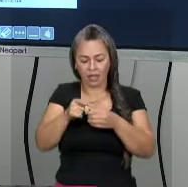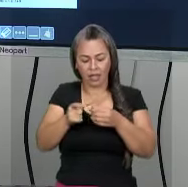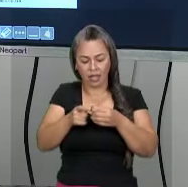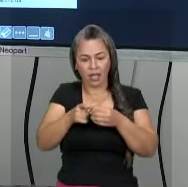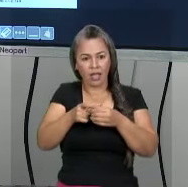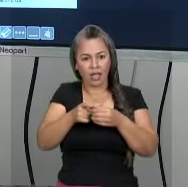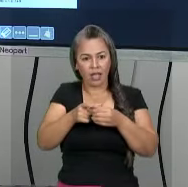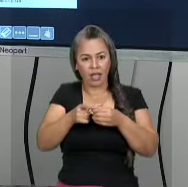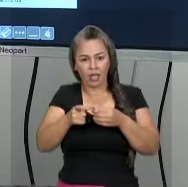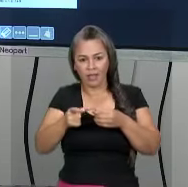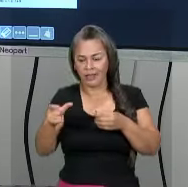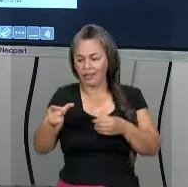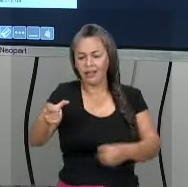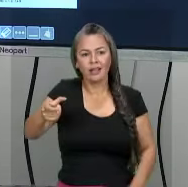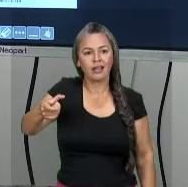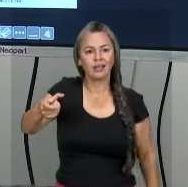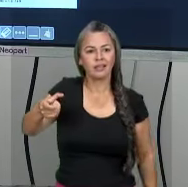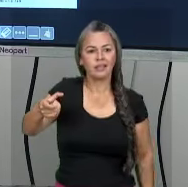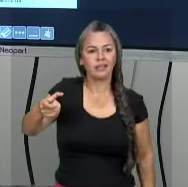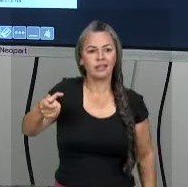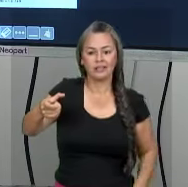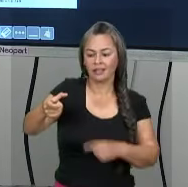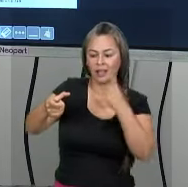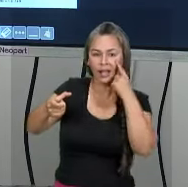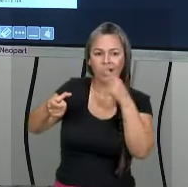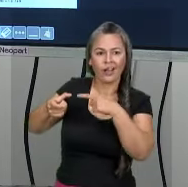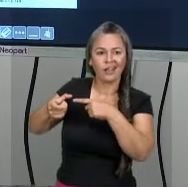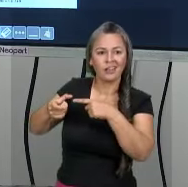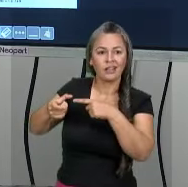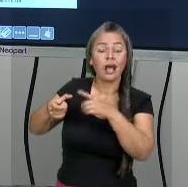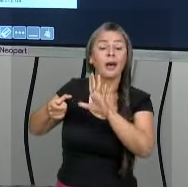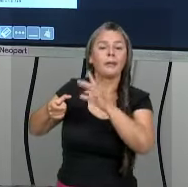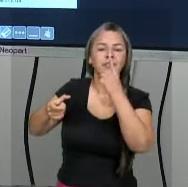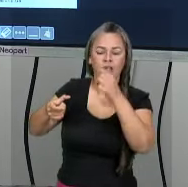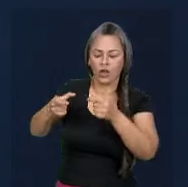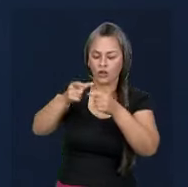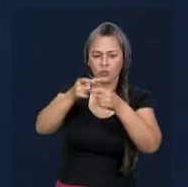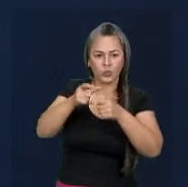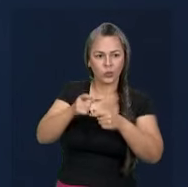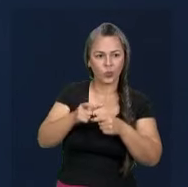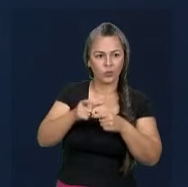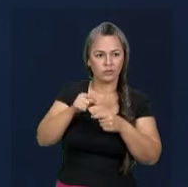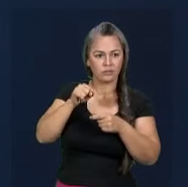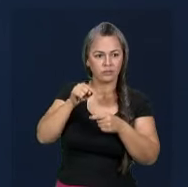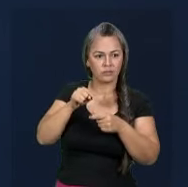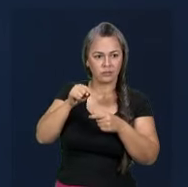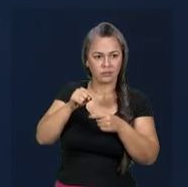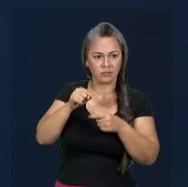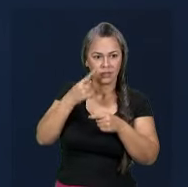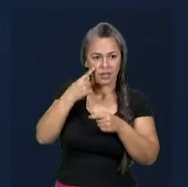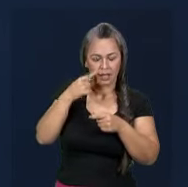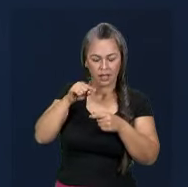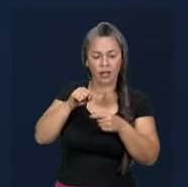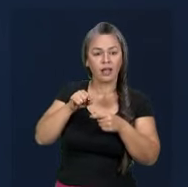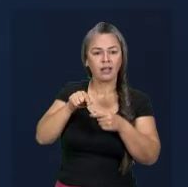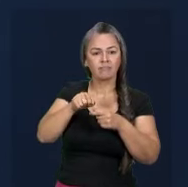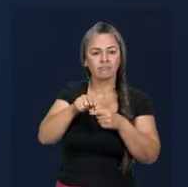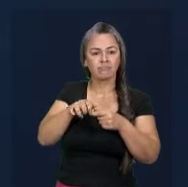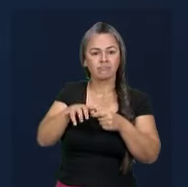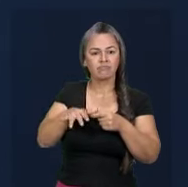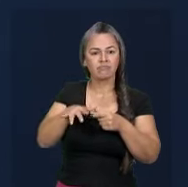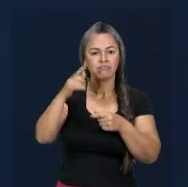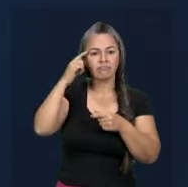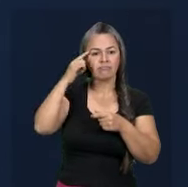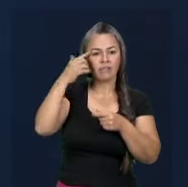Reparem também que a medula espinhal, ela projeta os nervos. Os